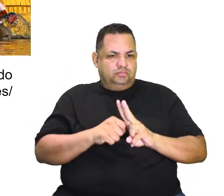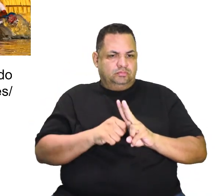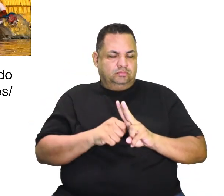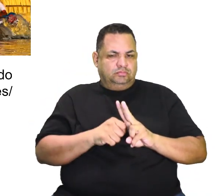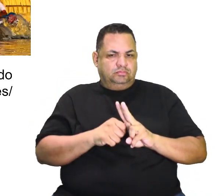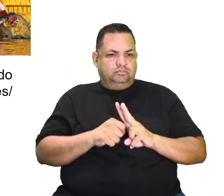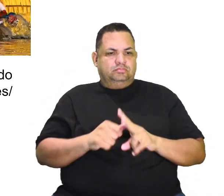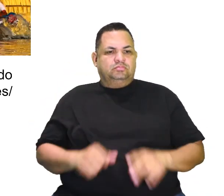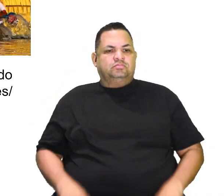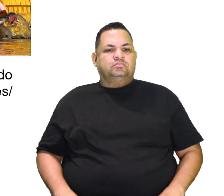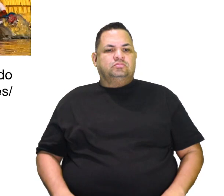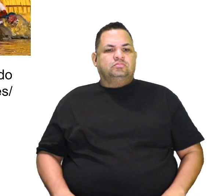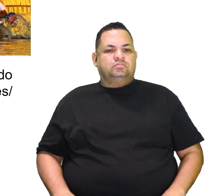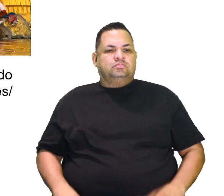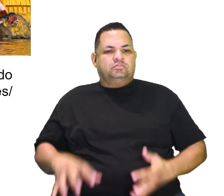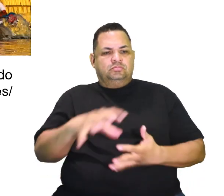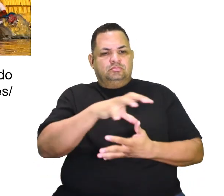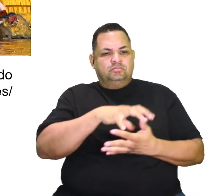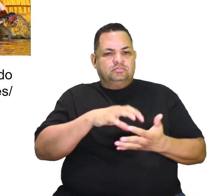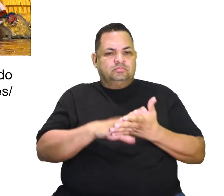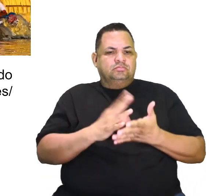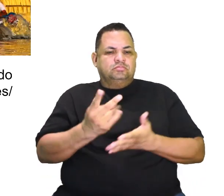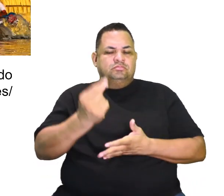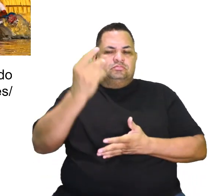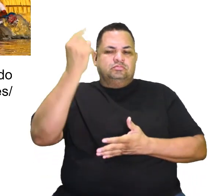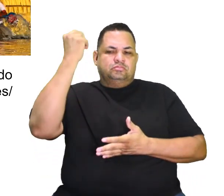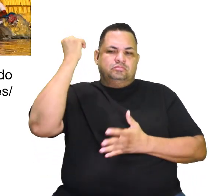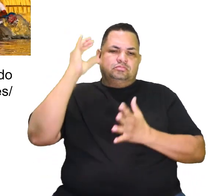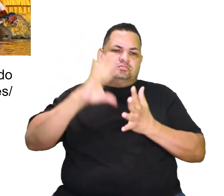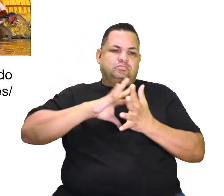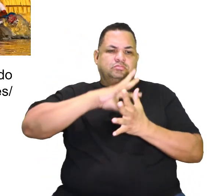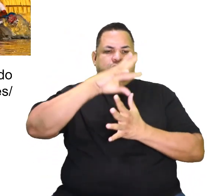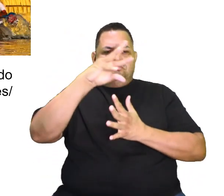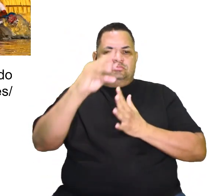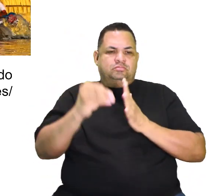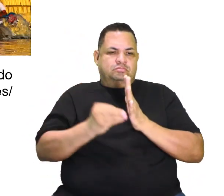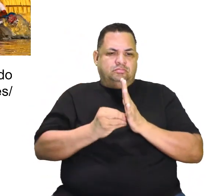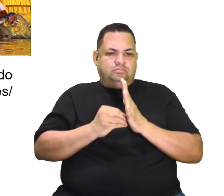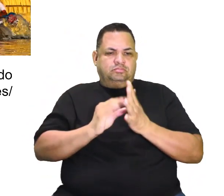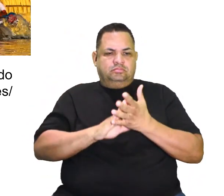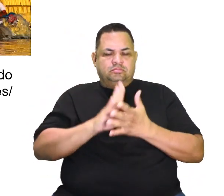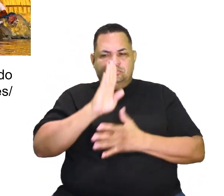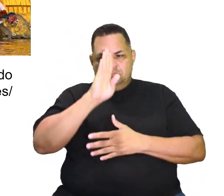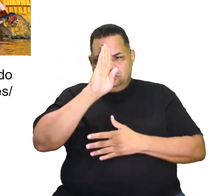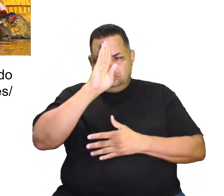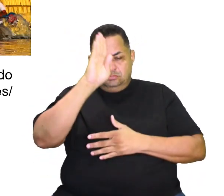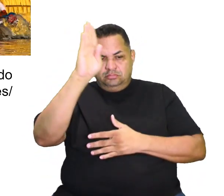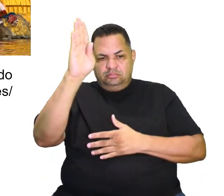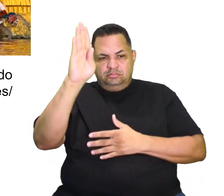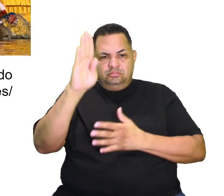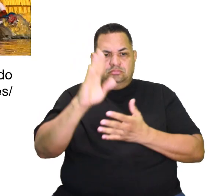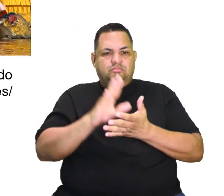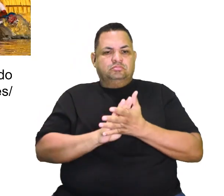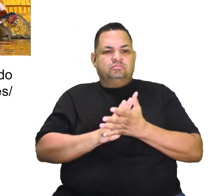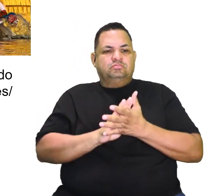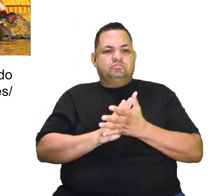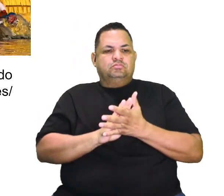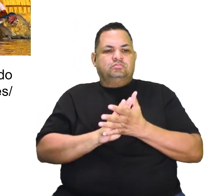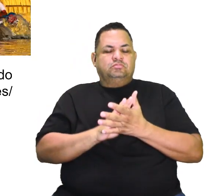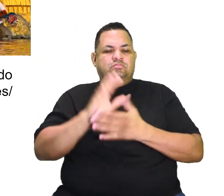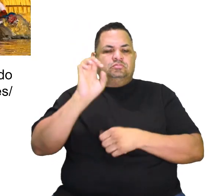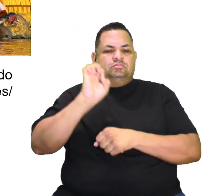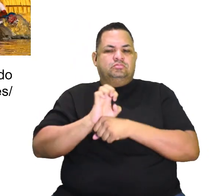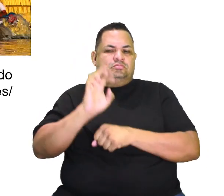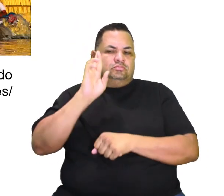em reportagens. É uma das manifestações mais antigas da Amazônia e das principais